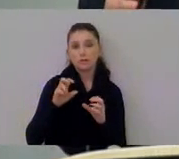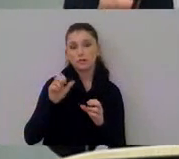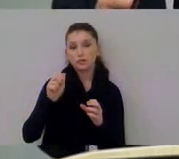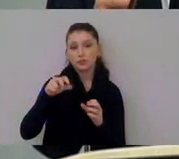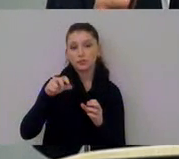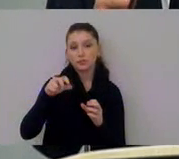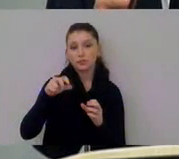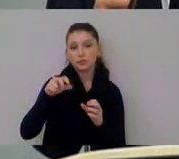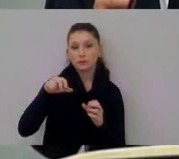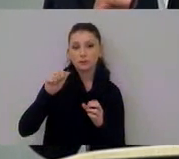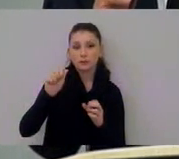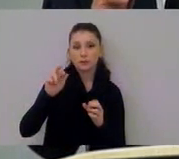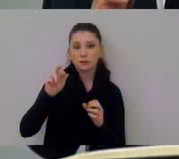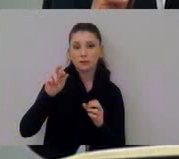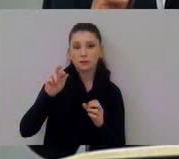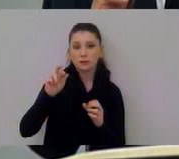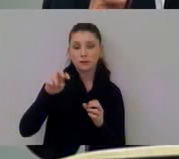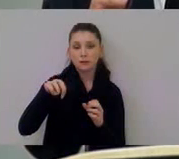ao